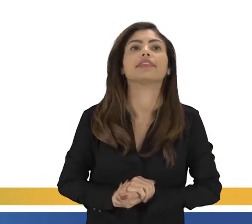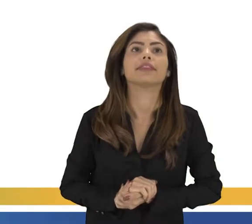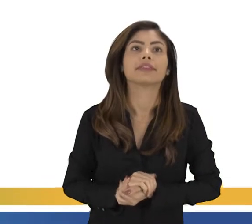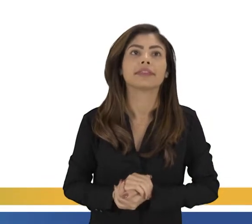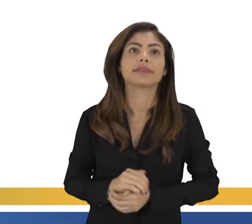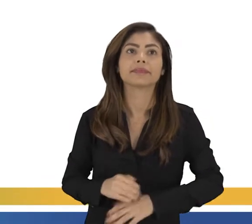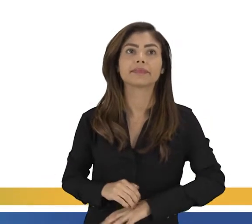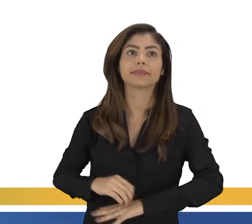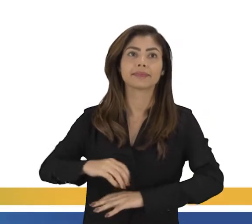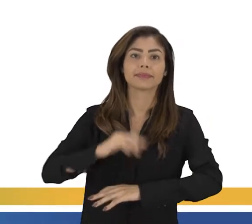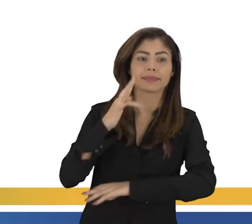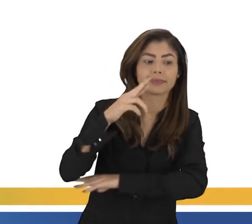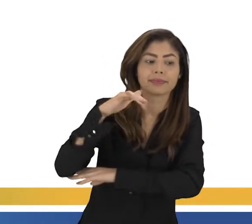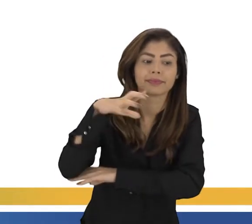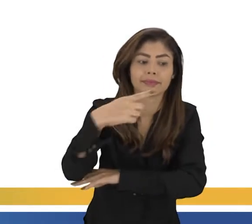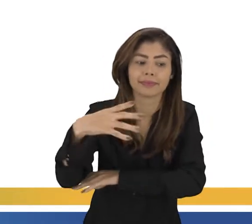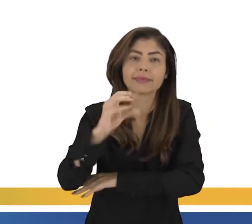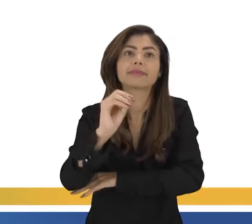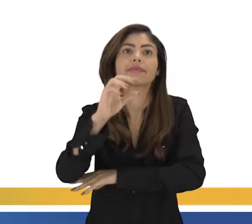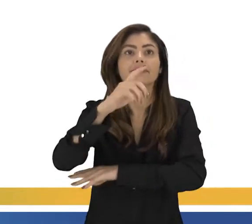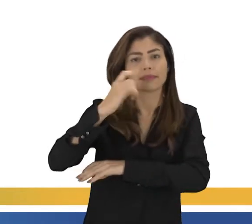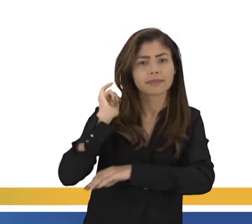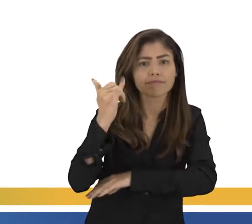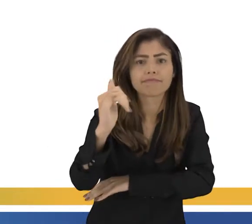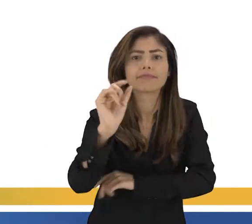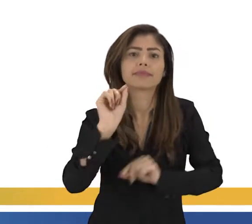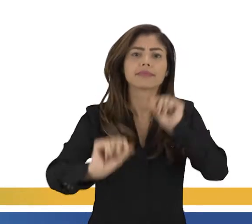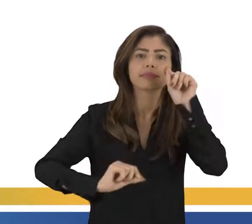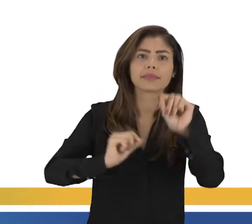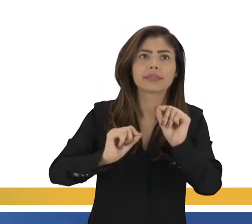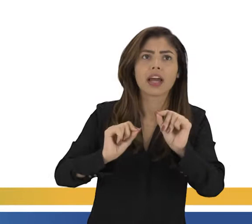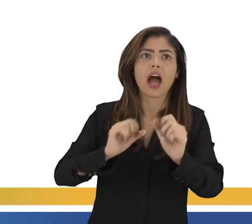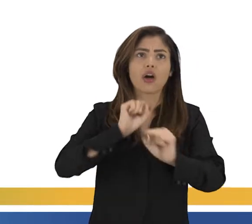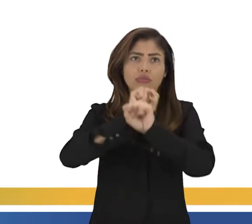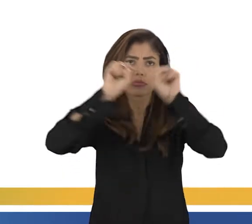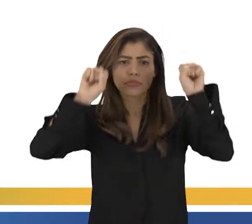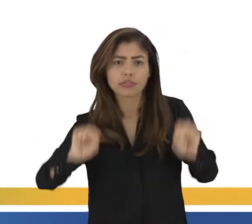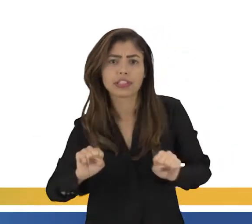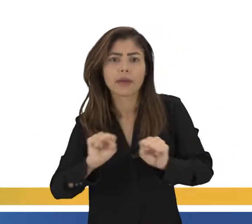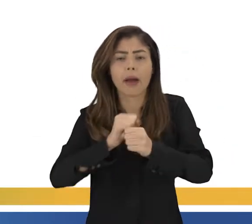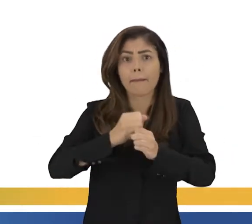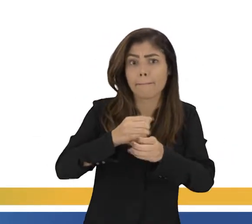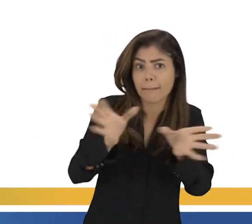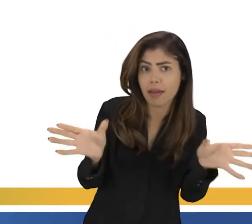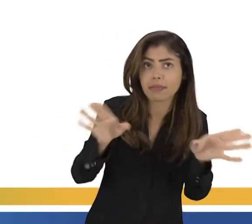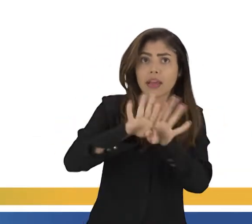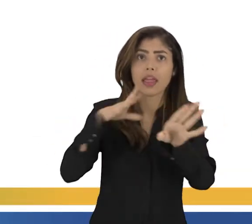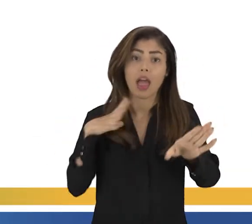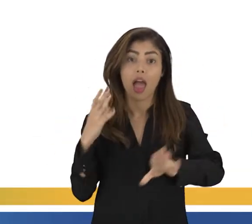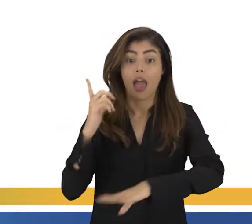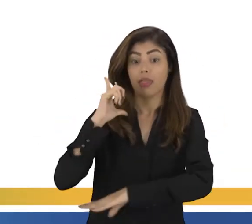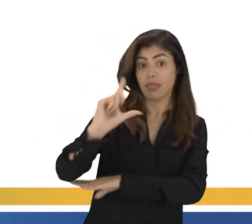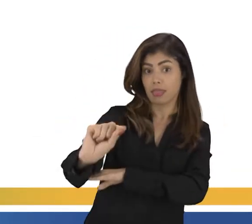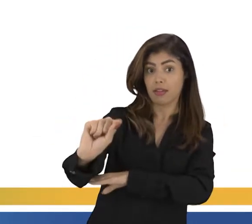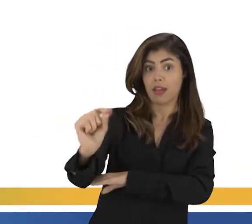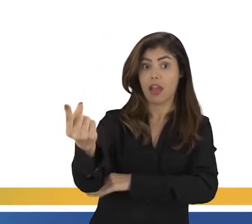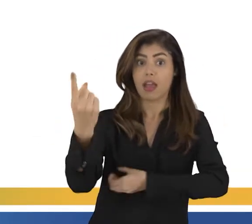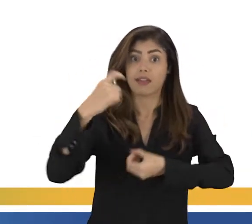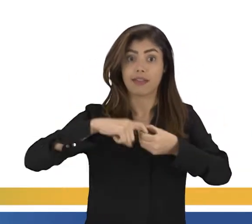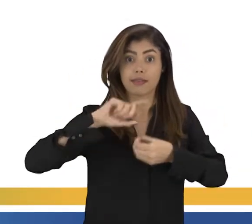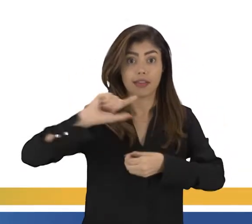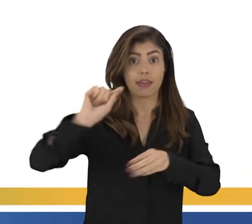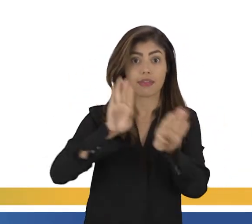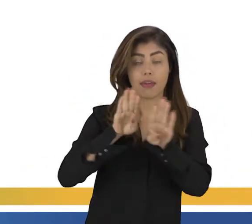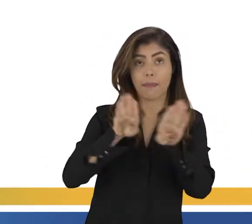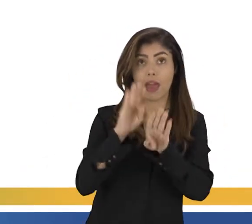Fluxo de energia. Os ecossistemas são sistemas abertos caracterizados pela entrada e saída de energia. Este